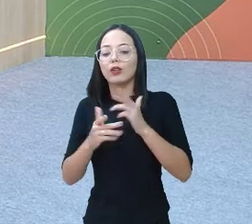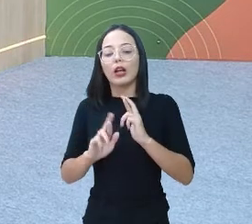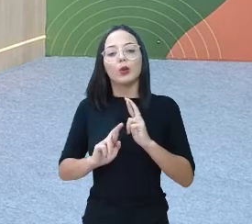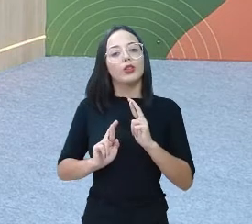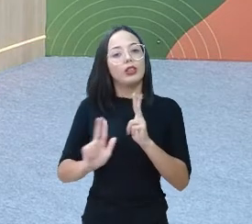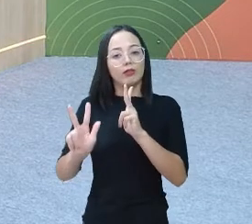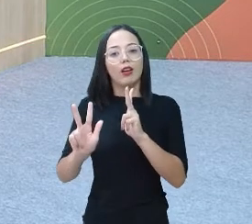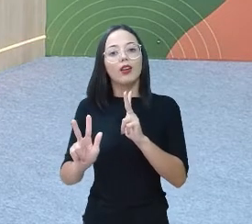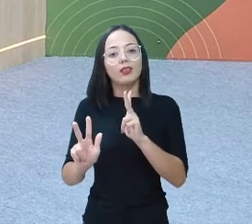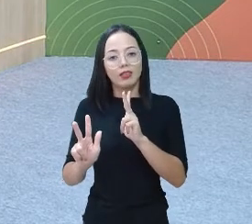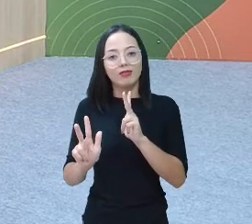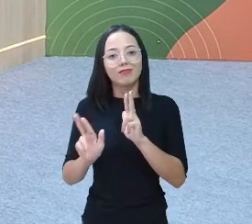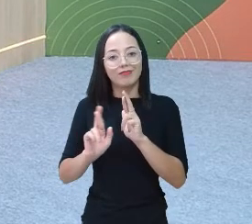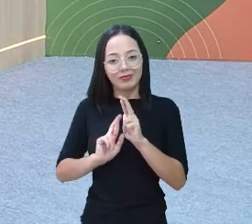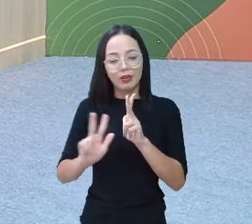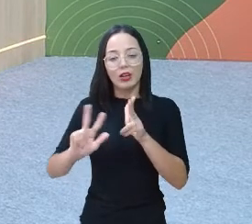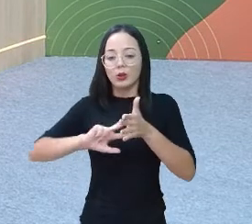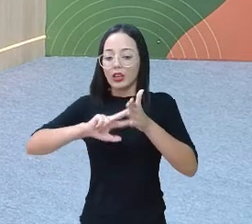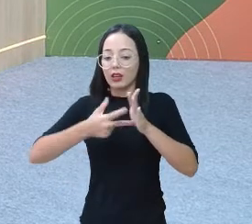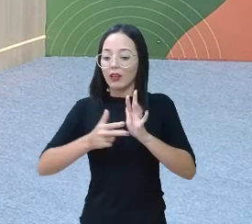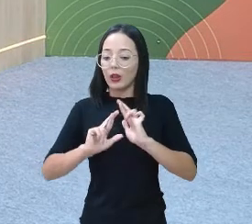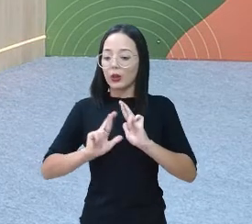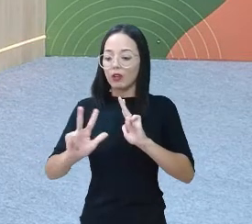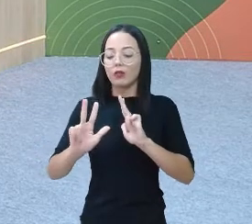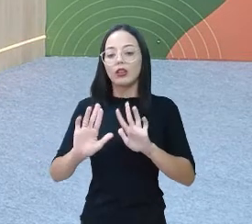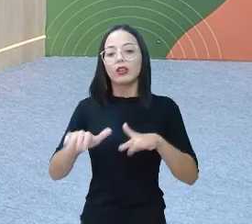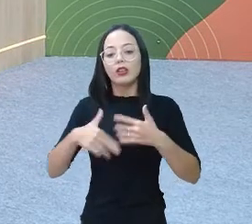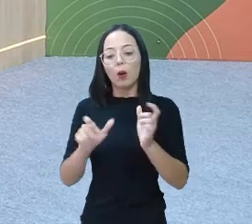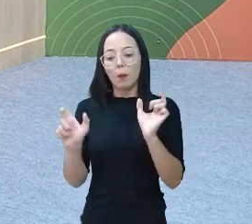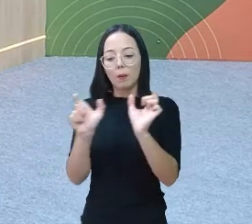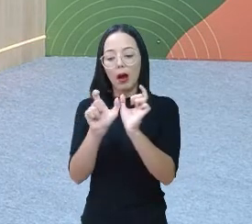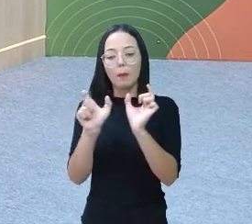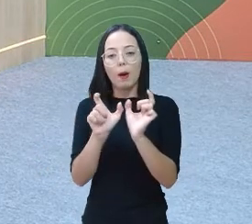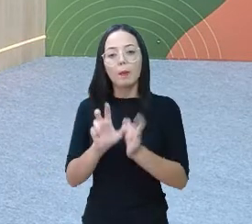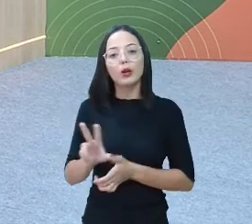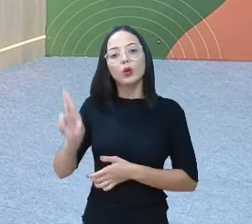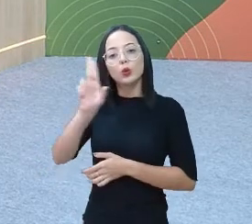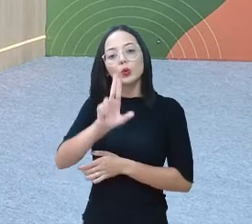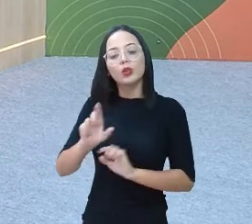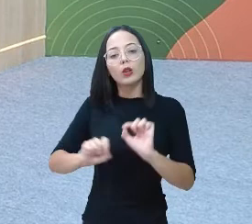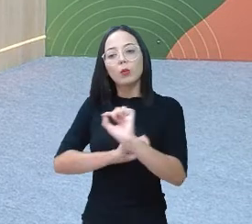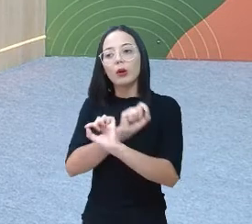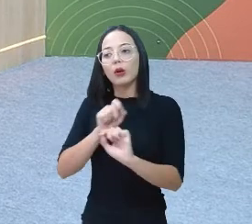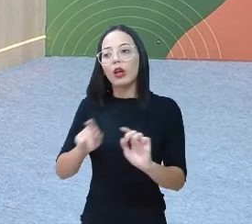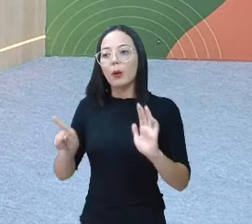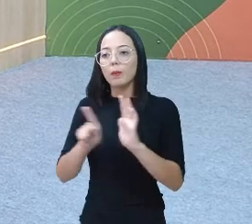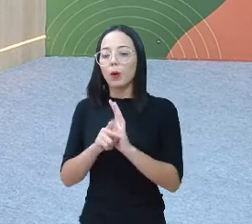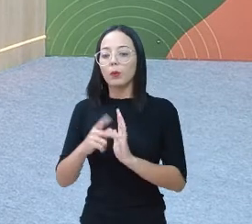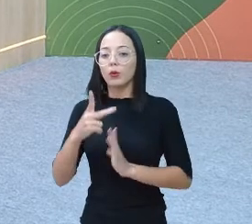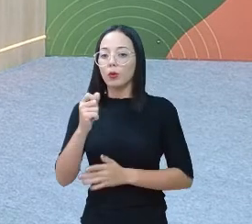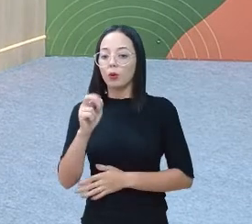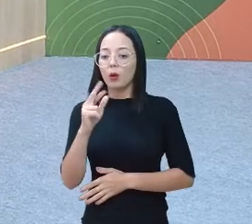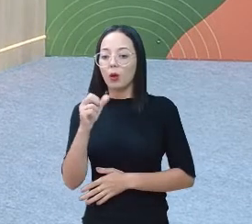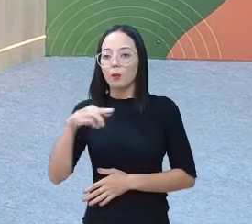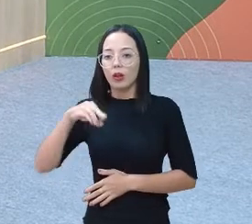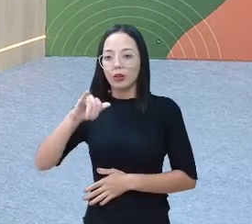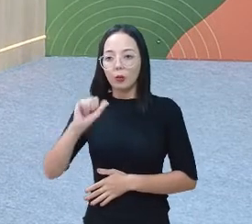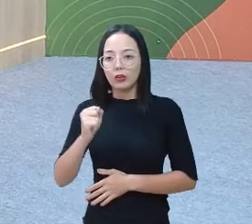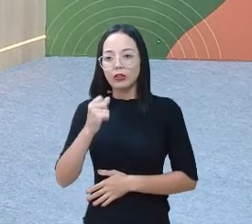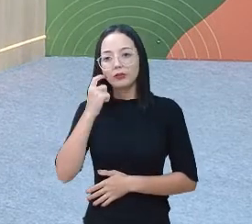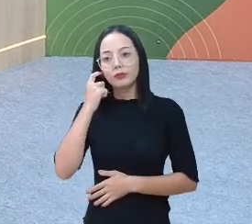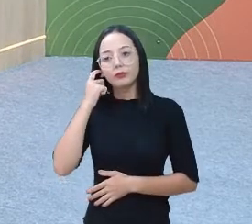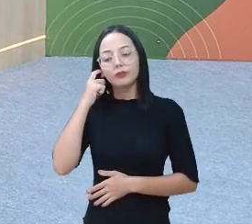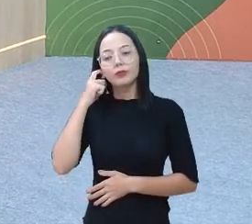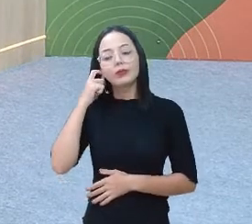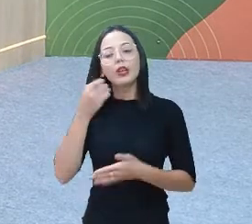delas são distintos, são diferentes, tá certo? Então, esses parônimos são usados para configurar a paranomásia.